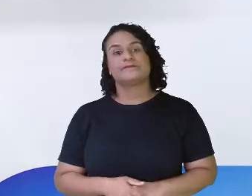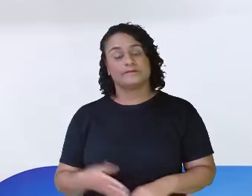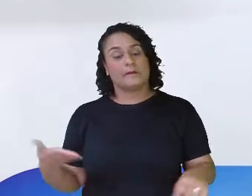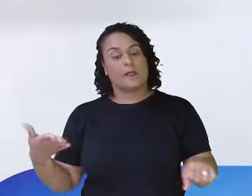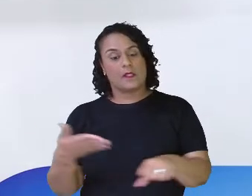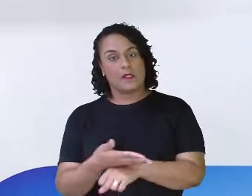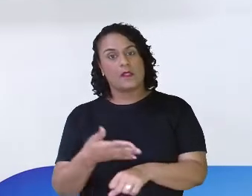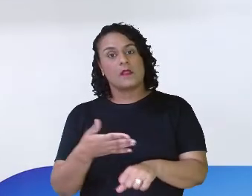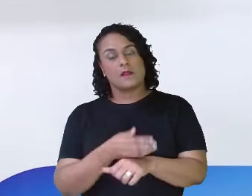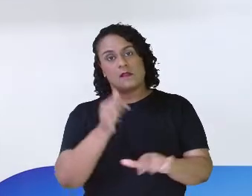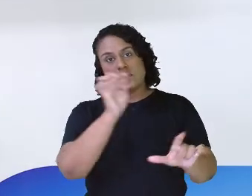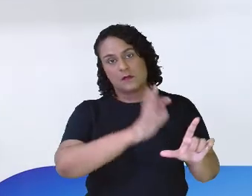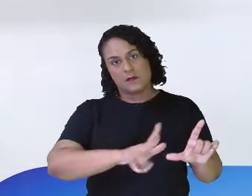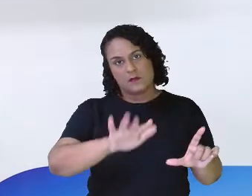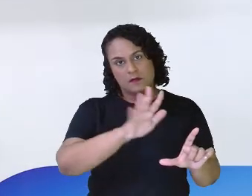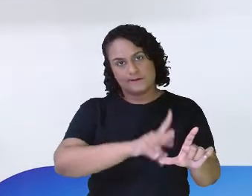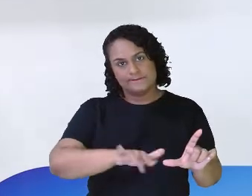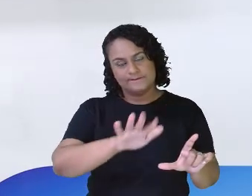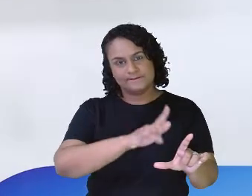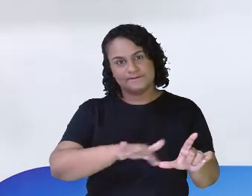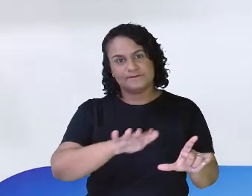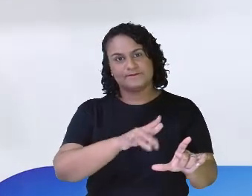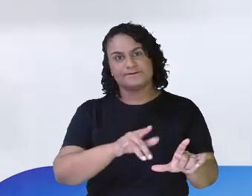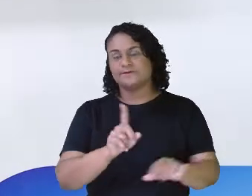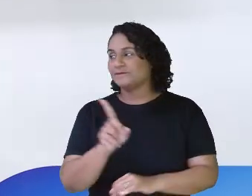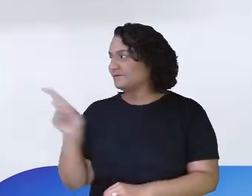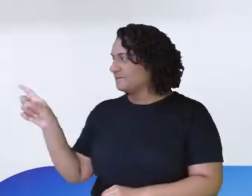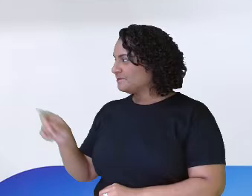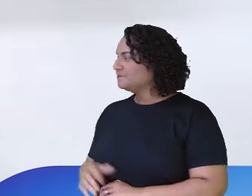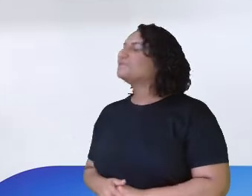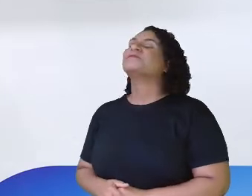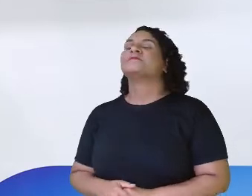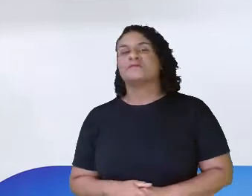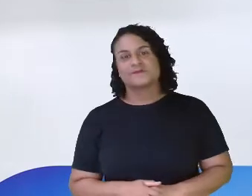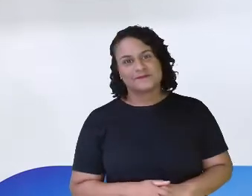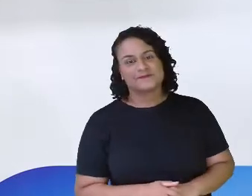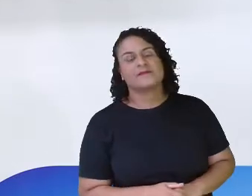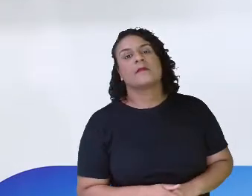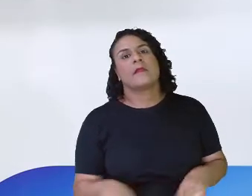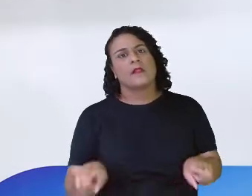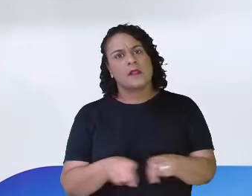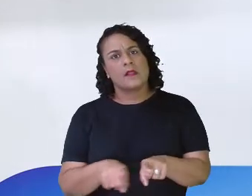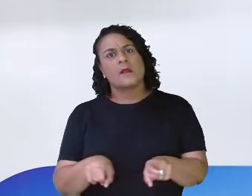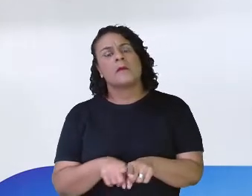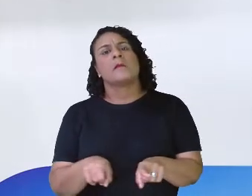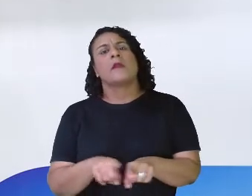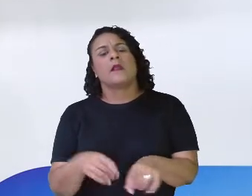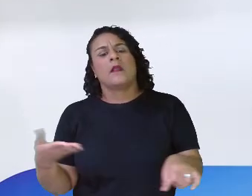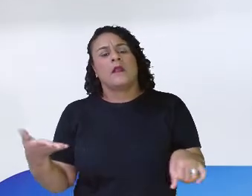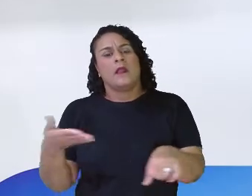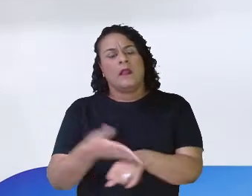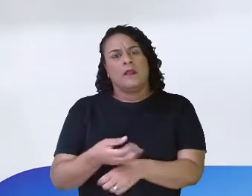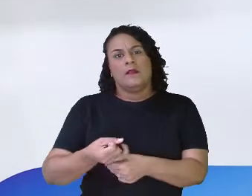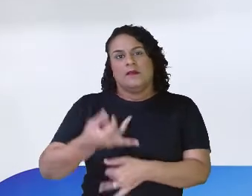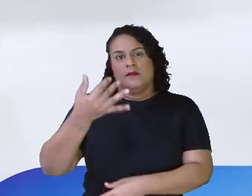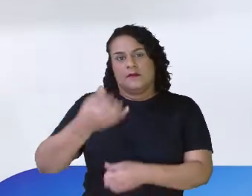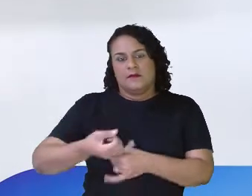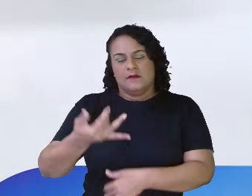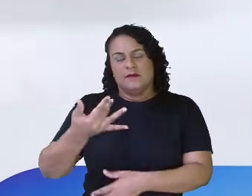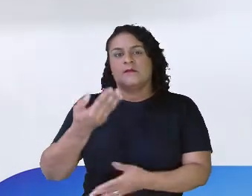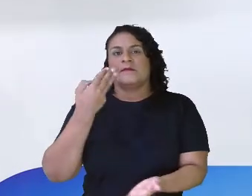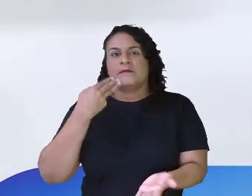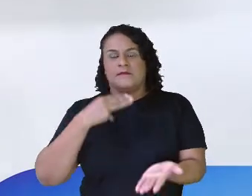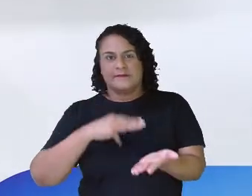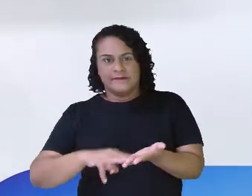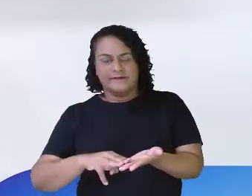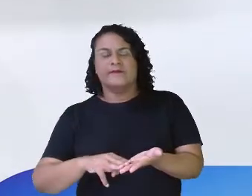acessa o QR Code que vai aparecer na tua telinha, já começa mandando o teu recadinho para garantir a interação e que